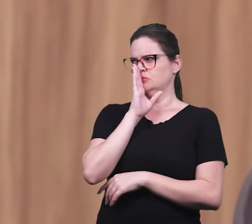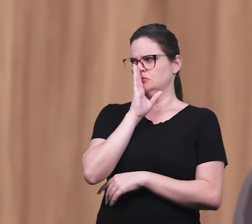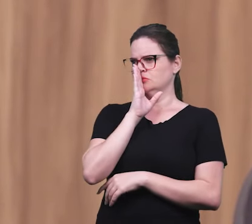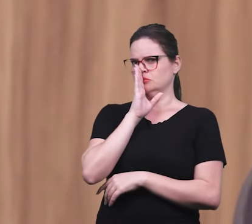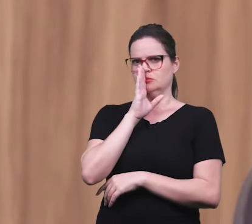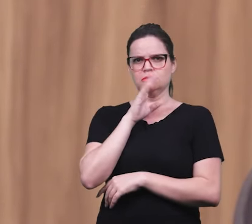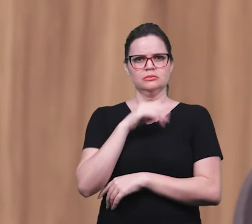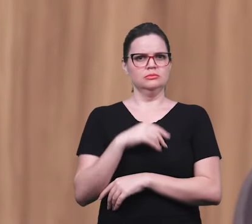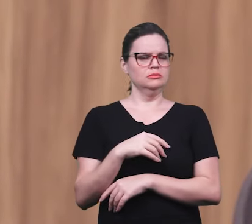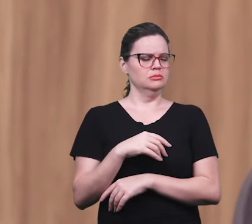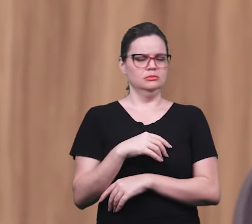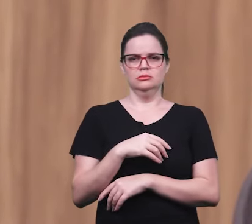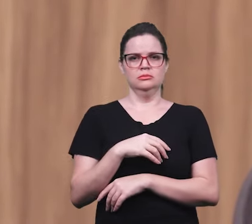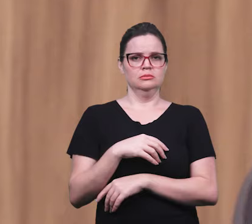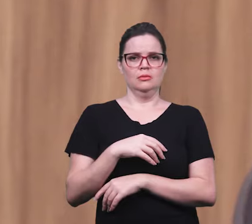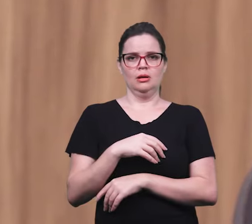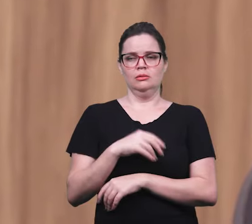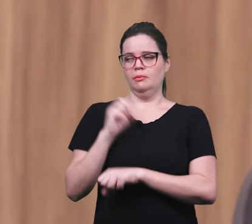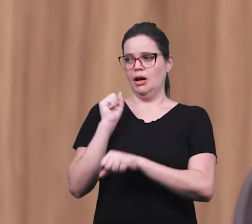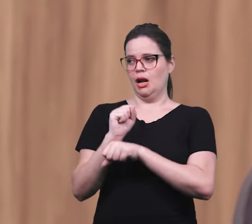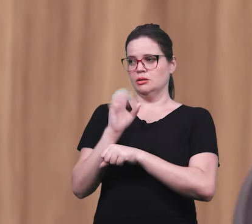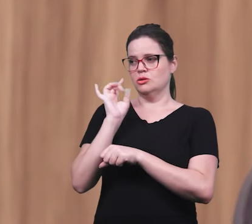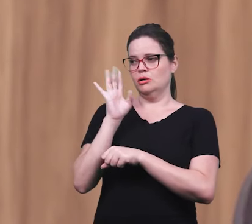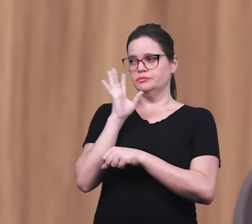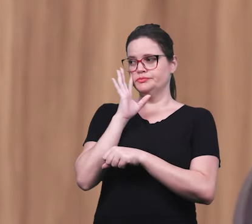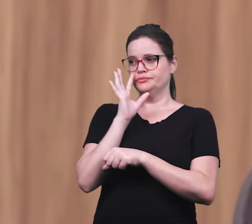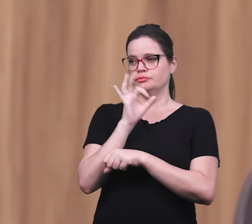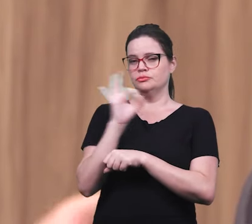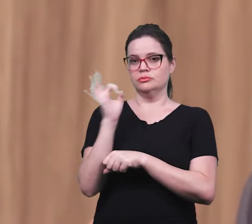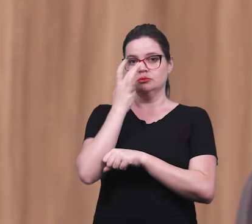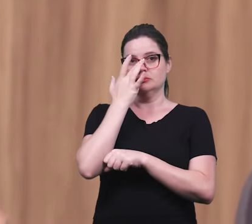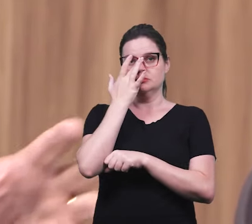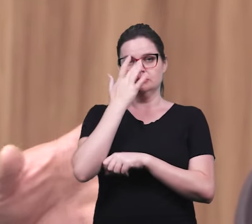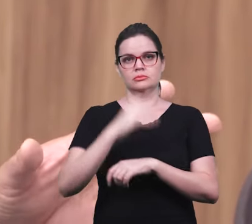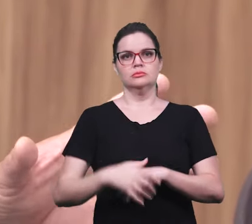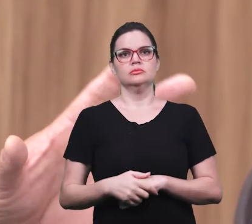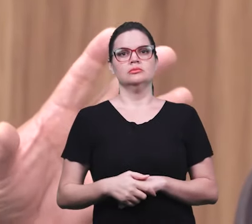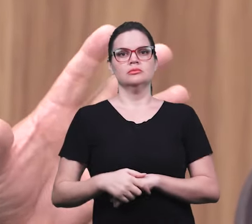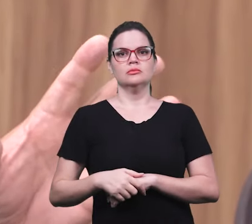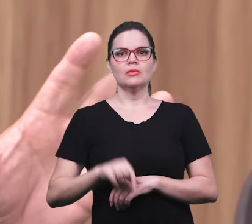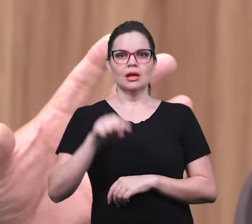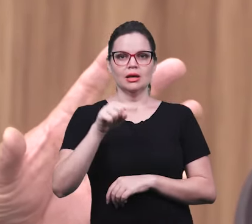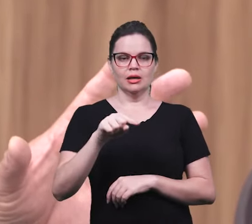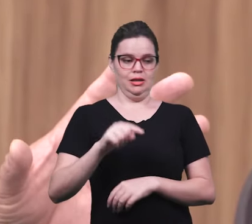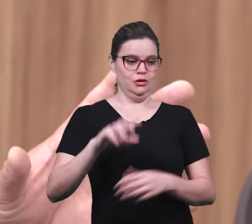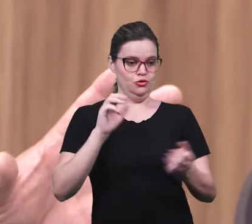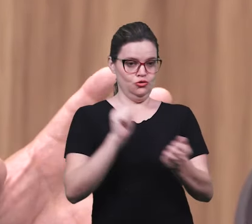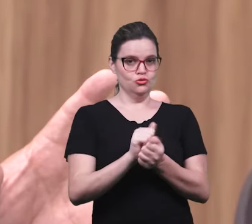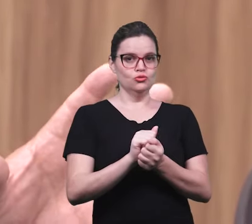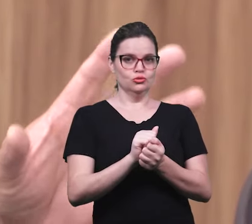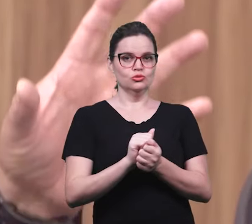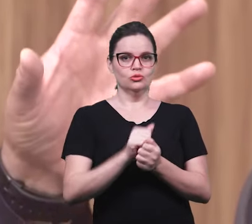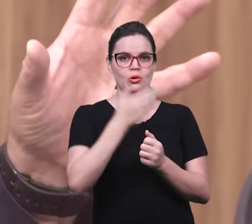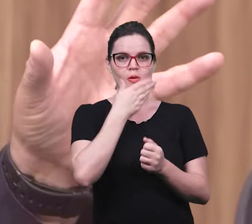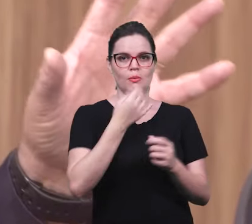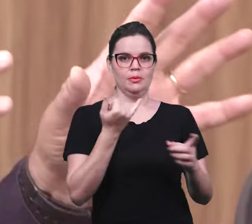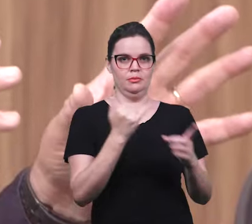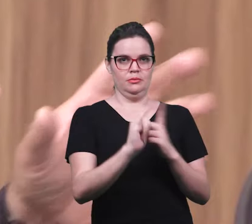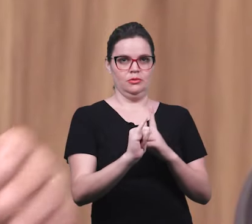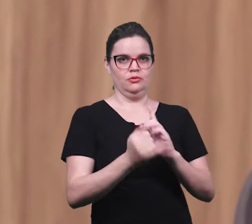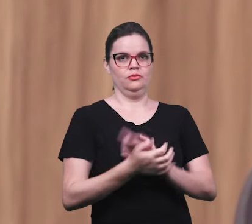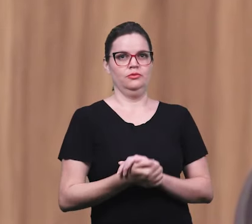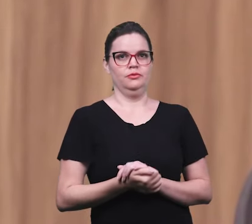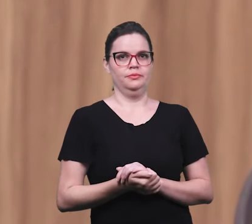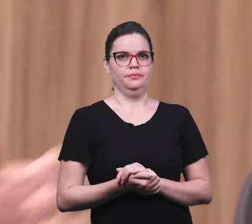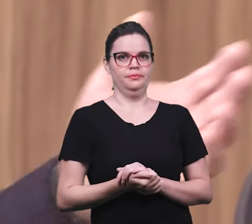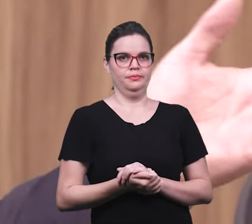daquele momento. E aí, ele com os profetas, ele faz a seguinte colocação: vocês vão